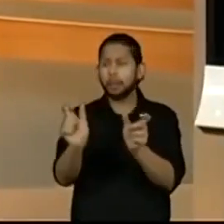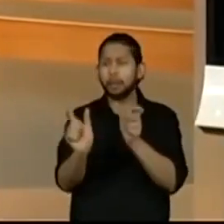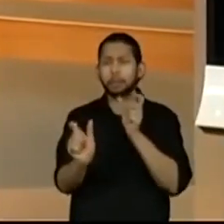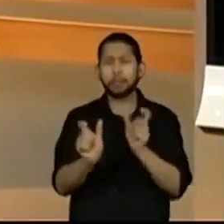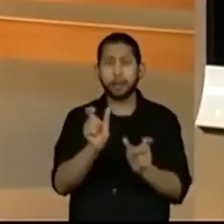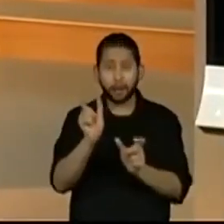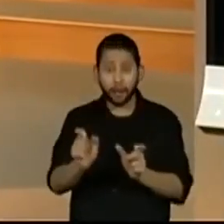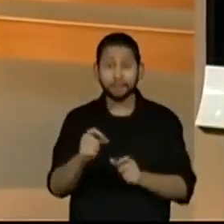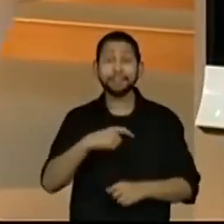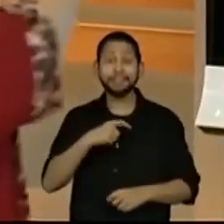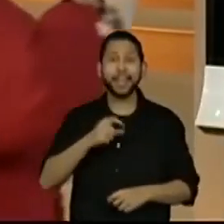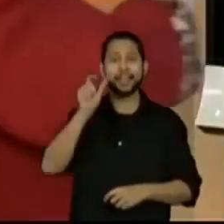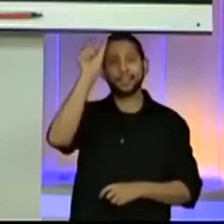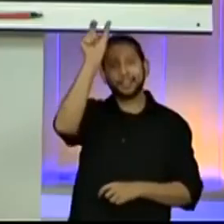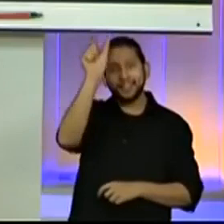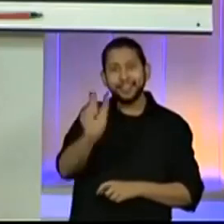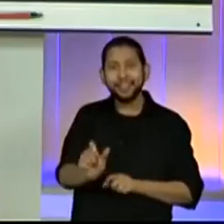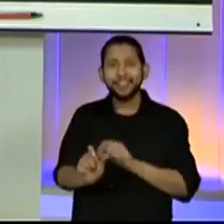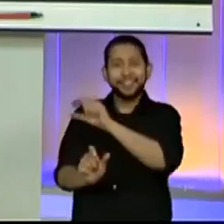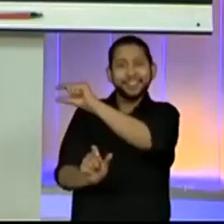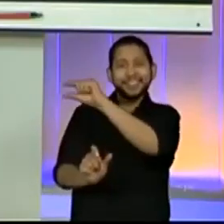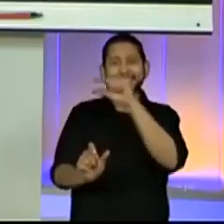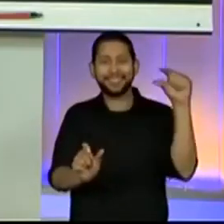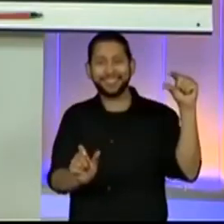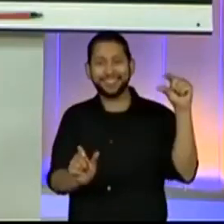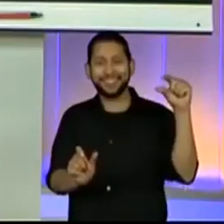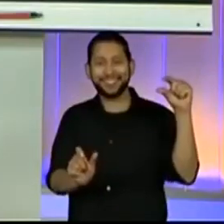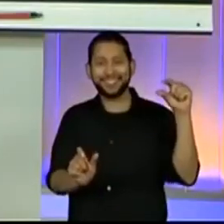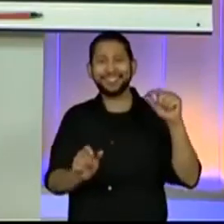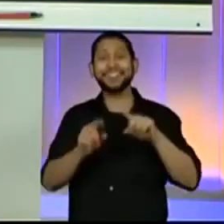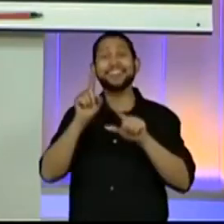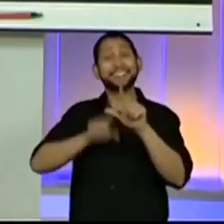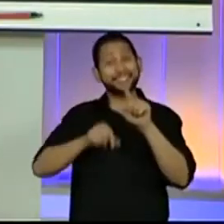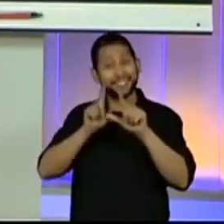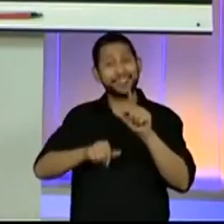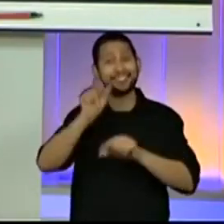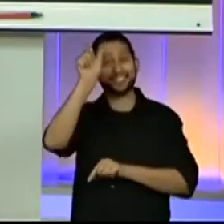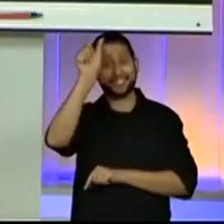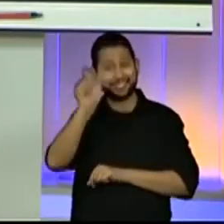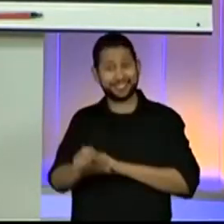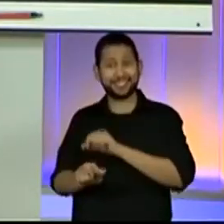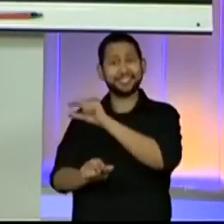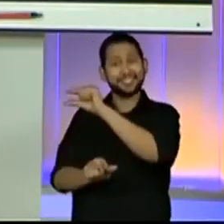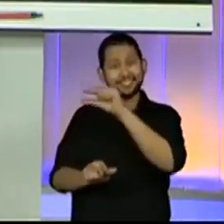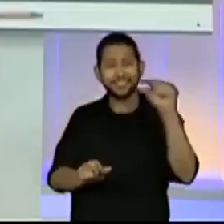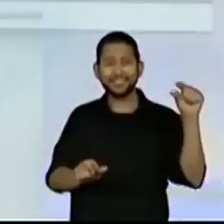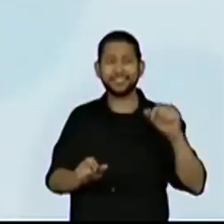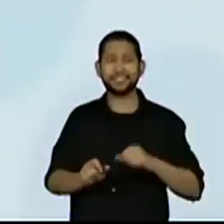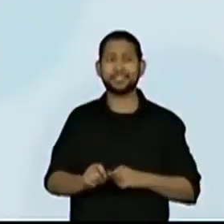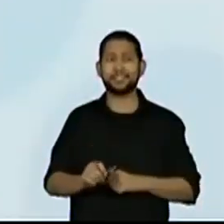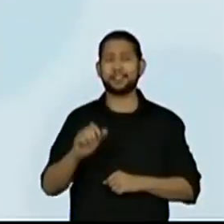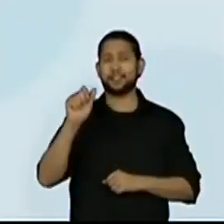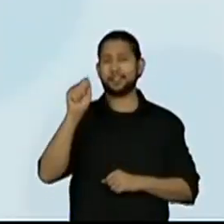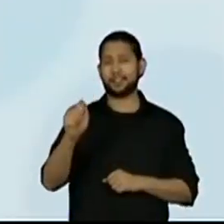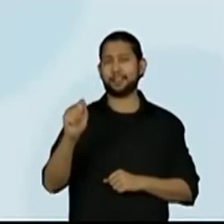os acrósticos. Não, e é um cordel, um poema, né?